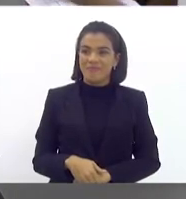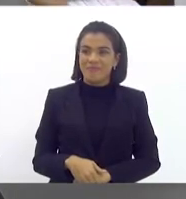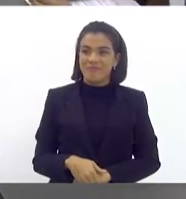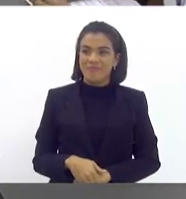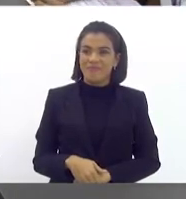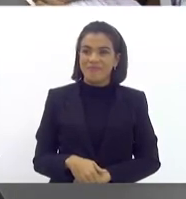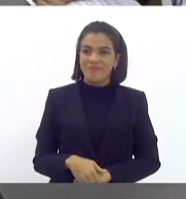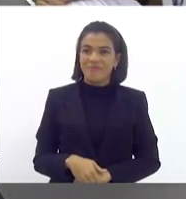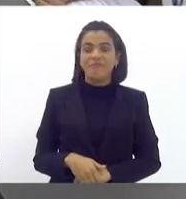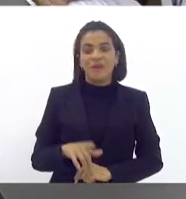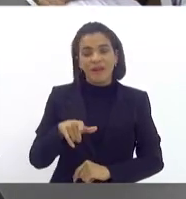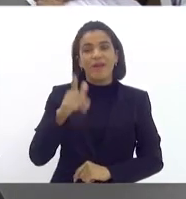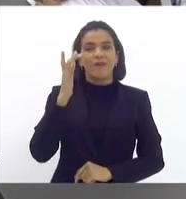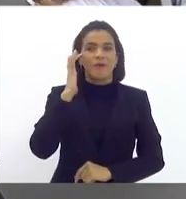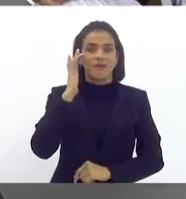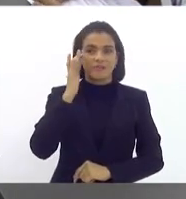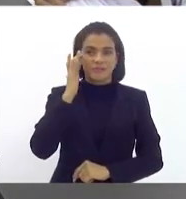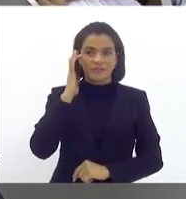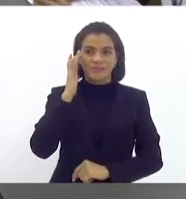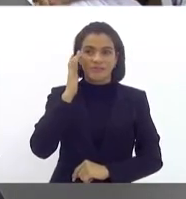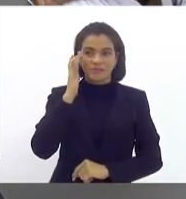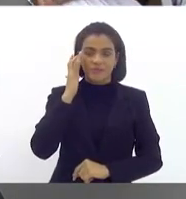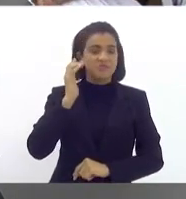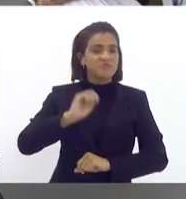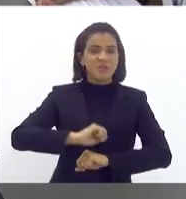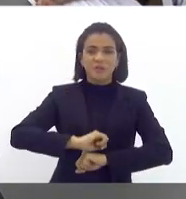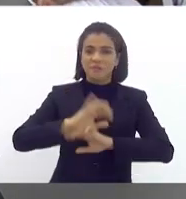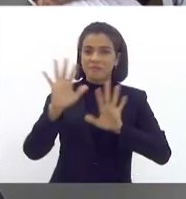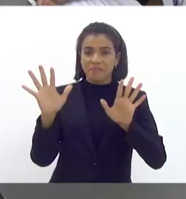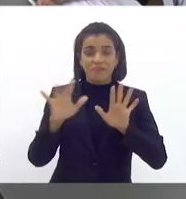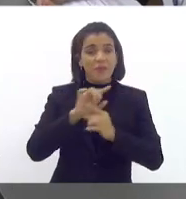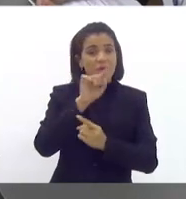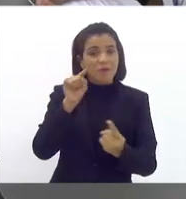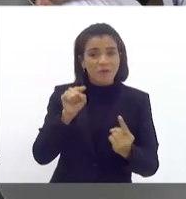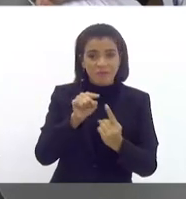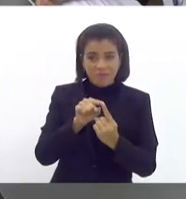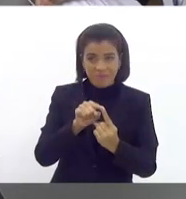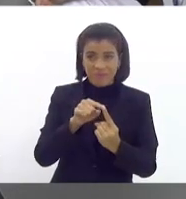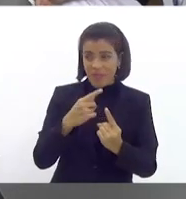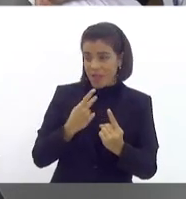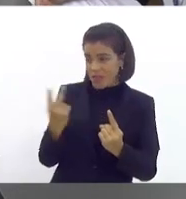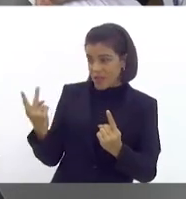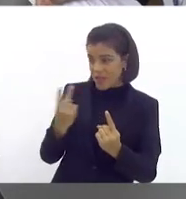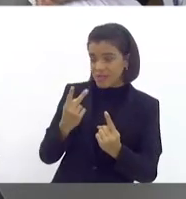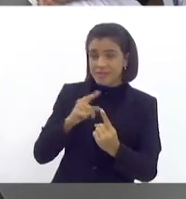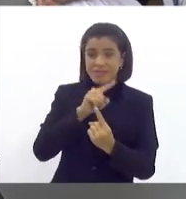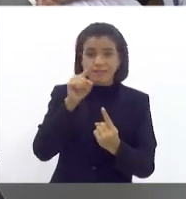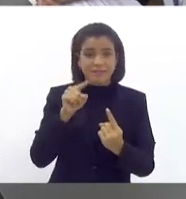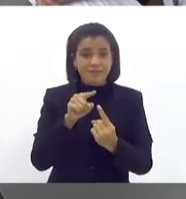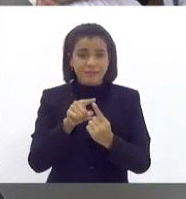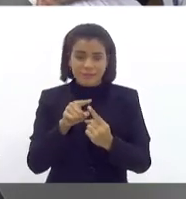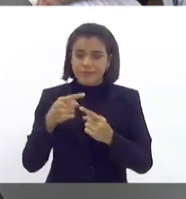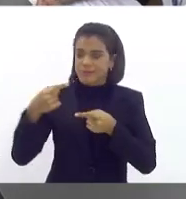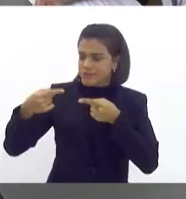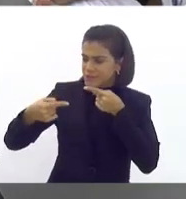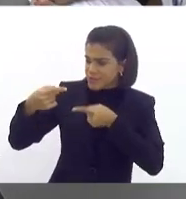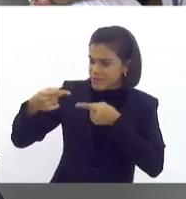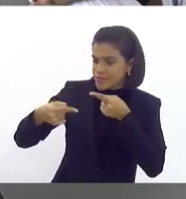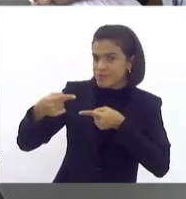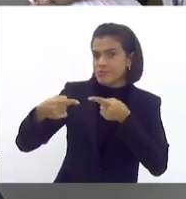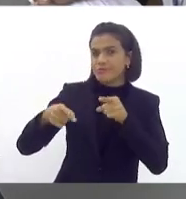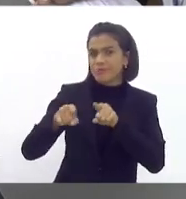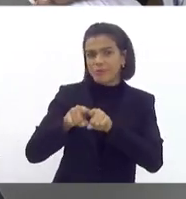É isso que eu acho que... Vai jogar nas quatro. Já está claro aqui a intenção, inclusive a nossa intenção, quando a gente discutiu, e acho que